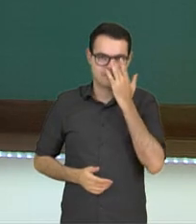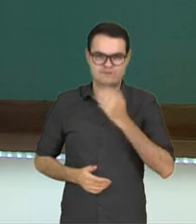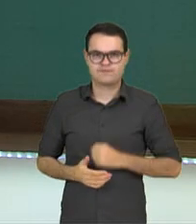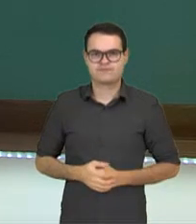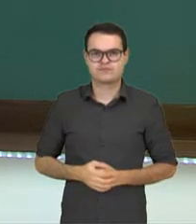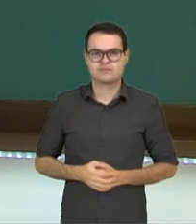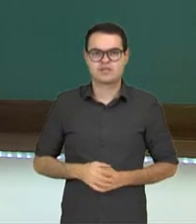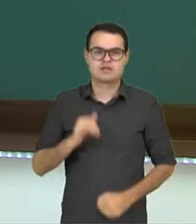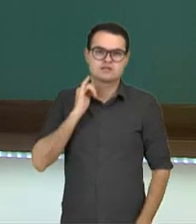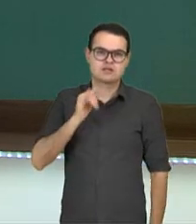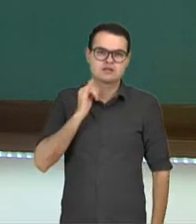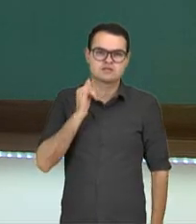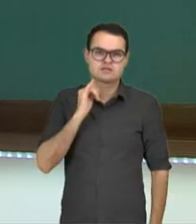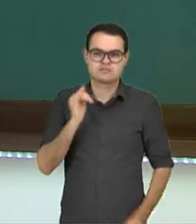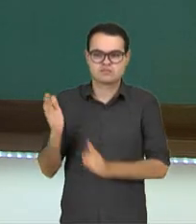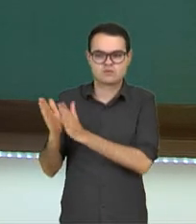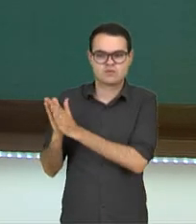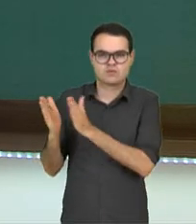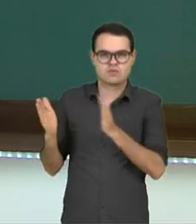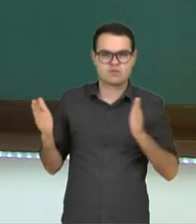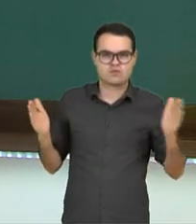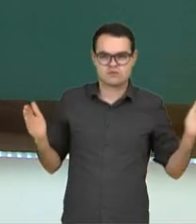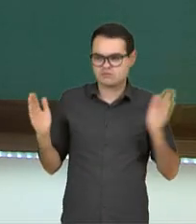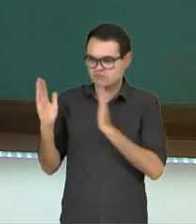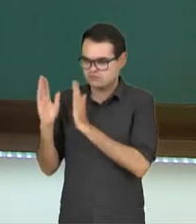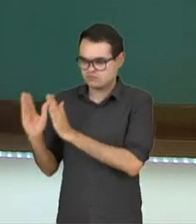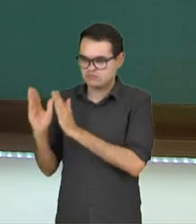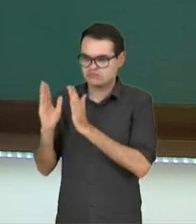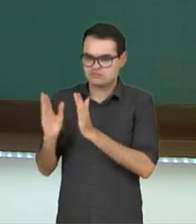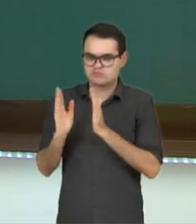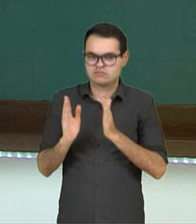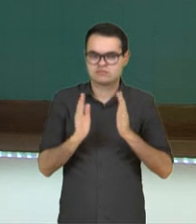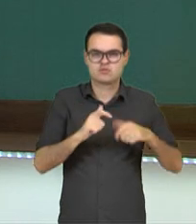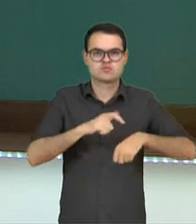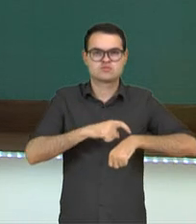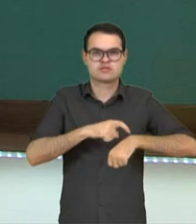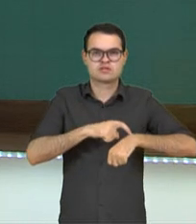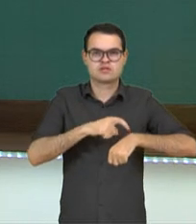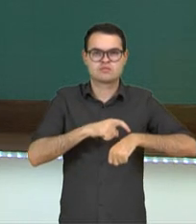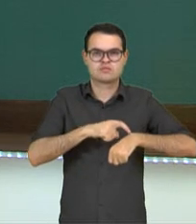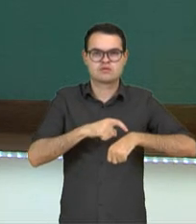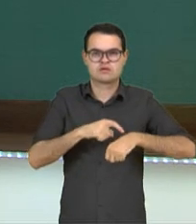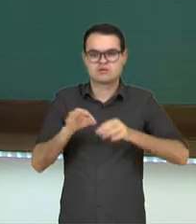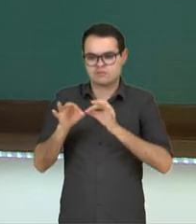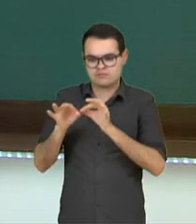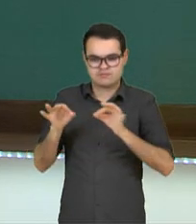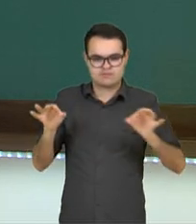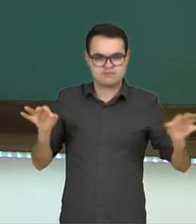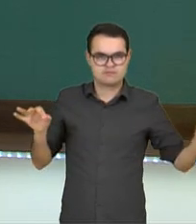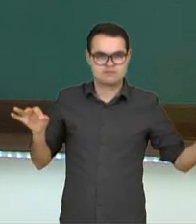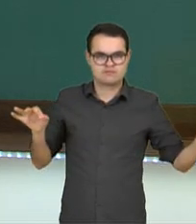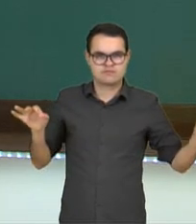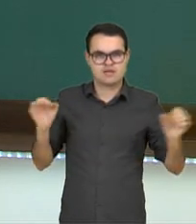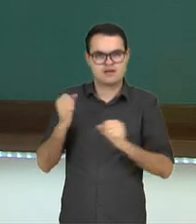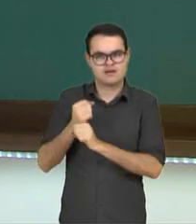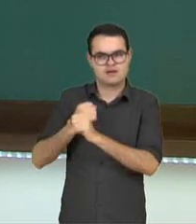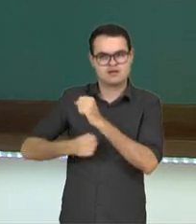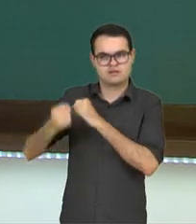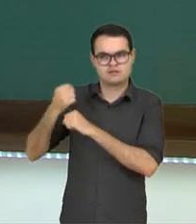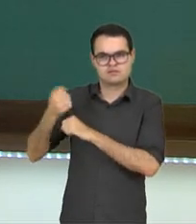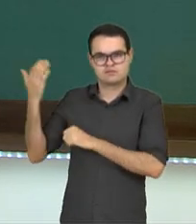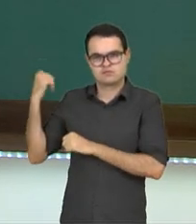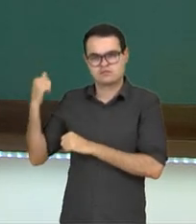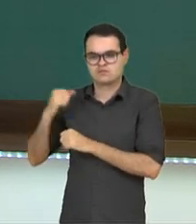Narrativa cronológica, o que, que é isso? Ela obedece a um tempo que é medido ou por estações de ano, ou